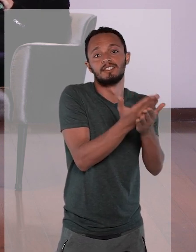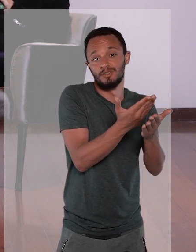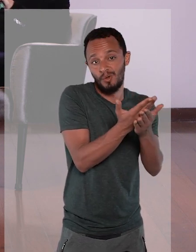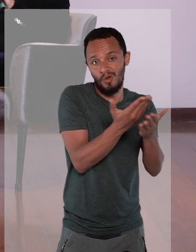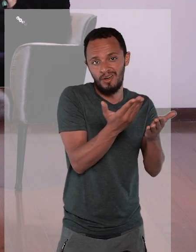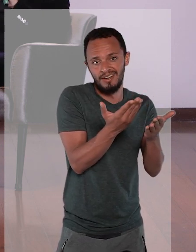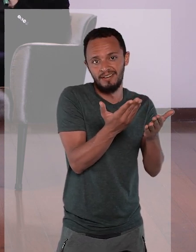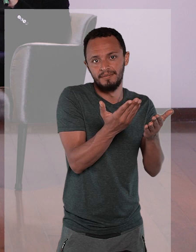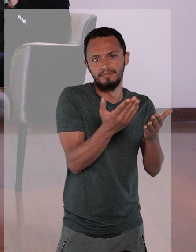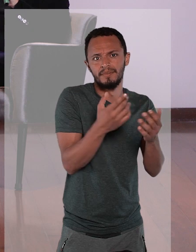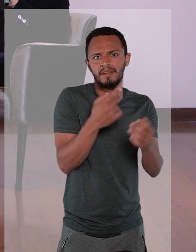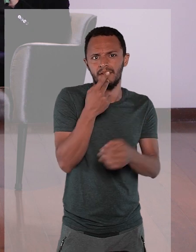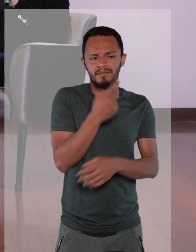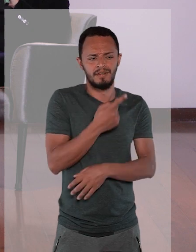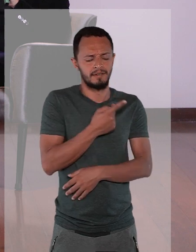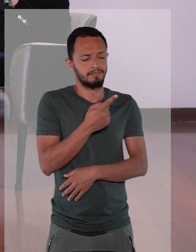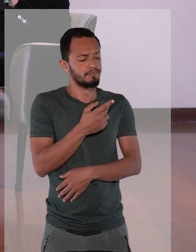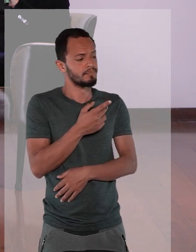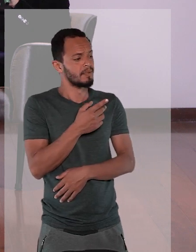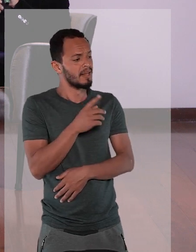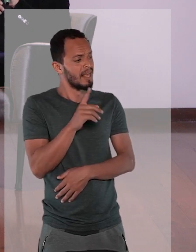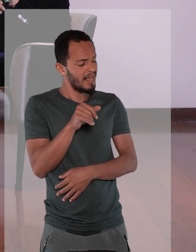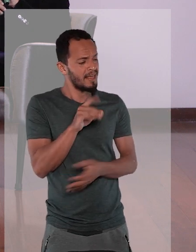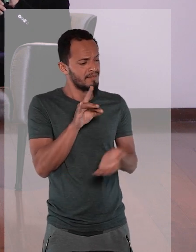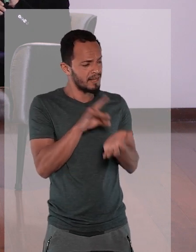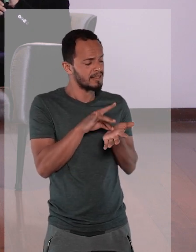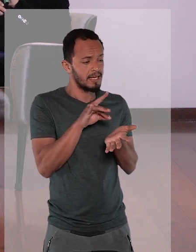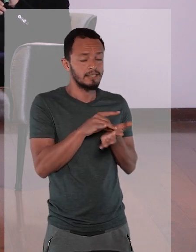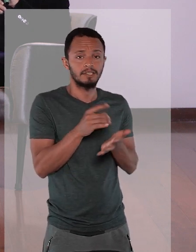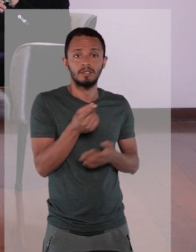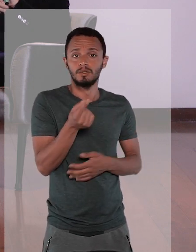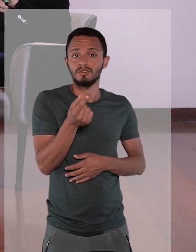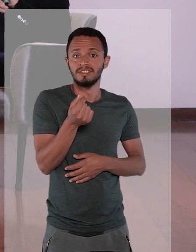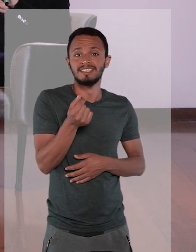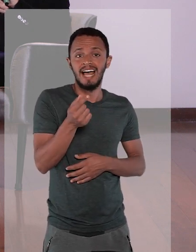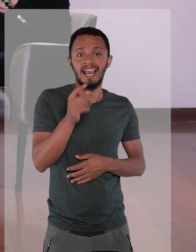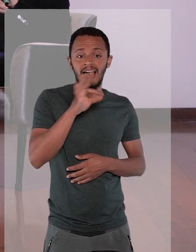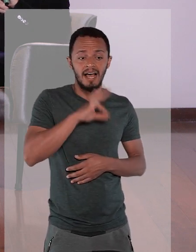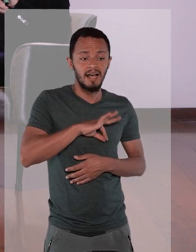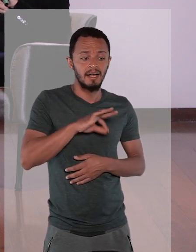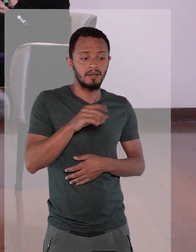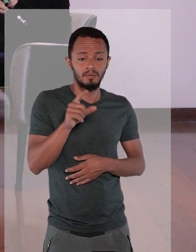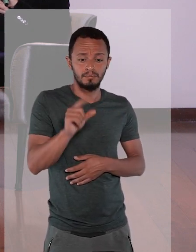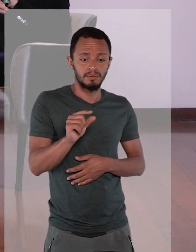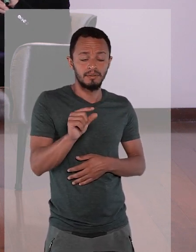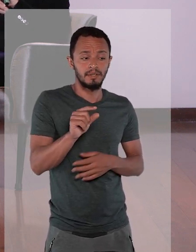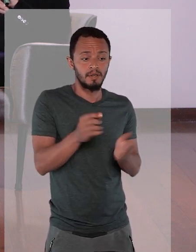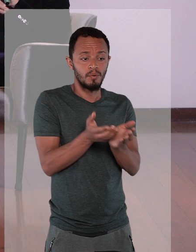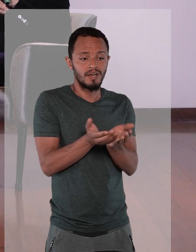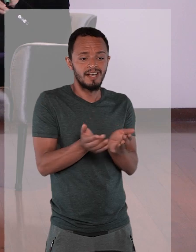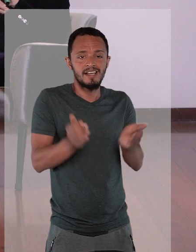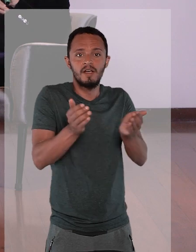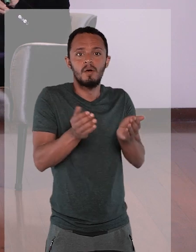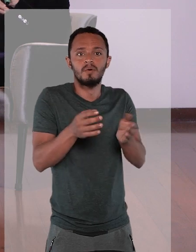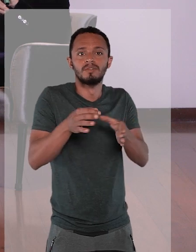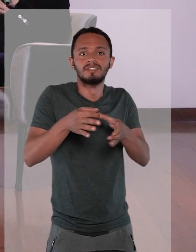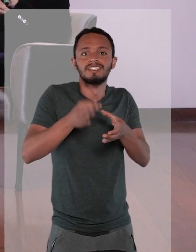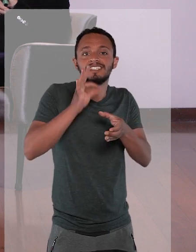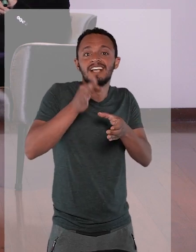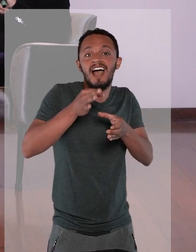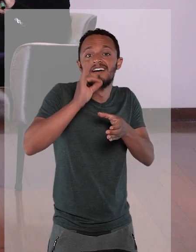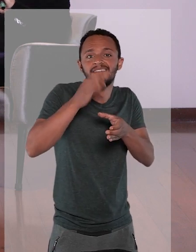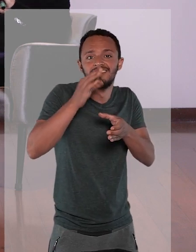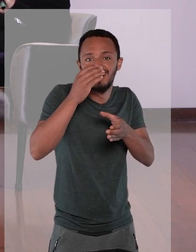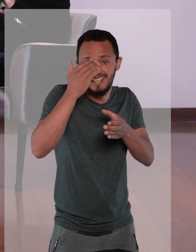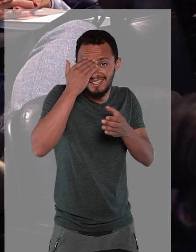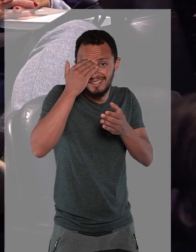isso. Eu ganhei, né, se tivesse, da Escola da Serra, era legítimo. Eu ganhei uma cesta de café da manhã de